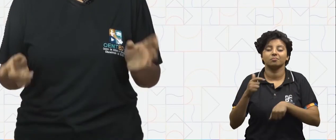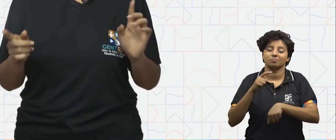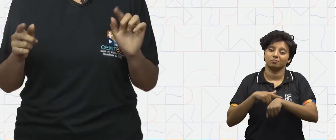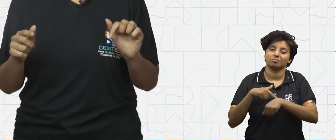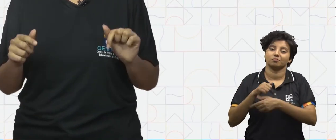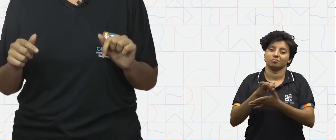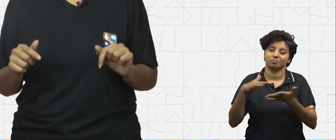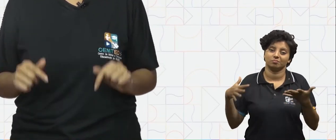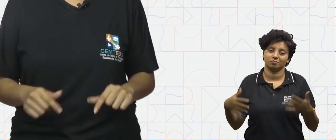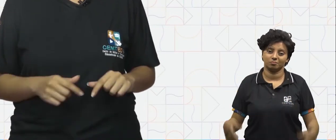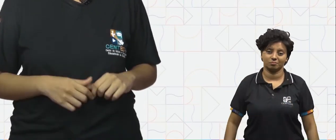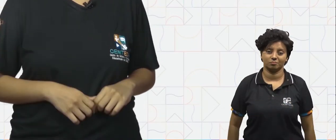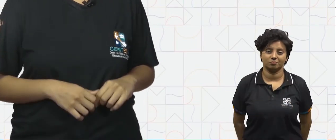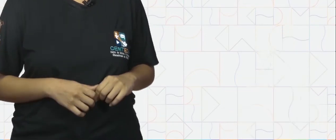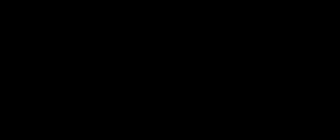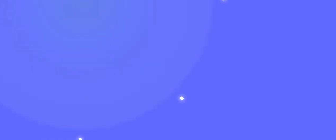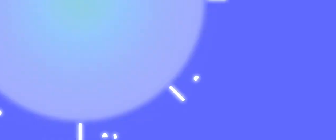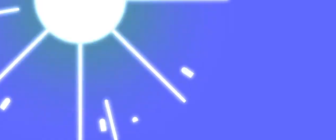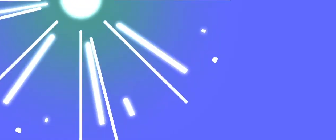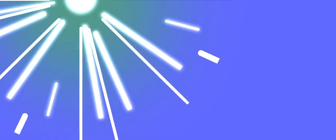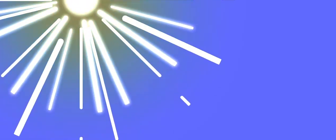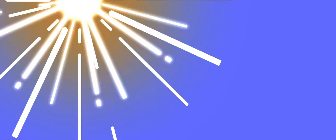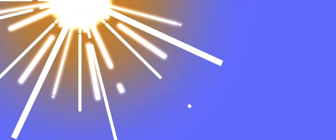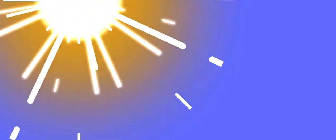hoje? Está na hora da atividade.